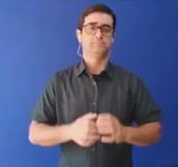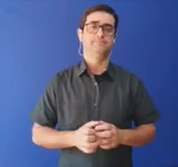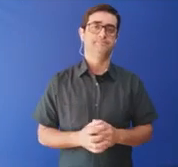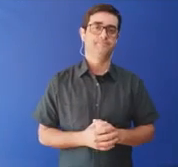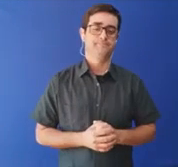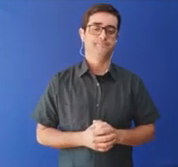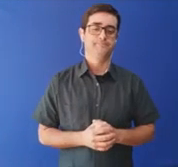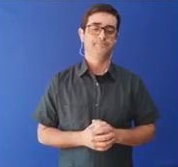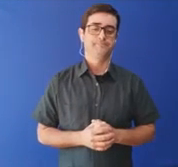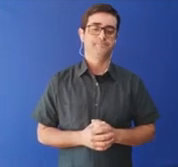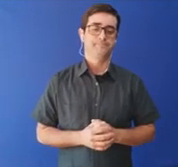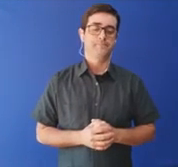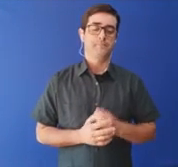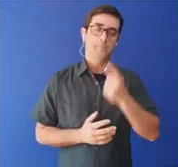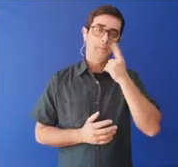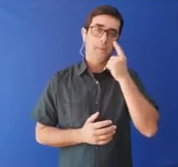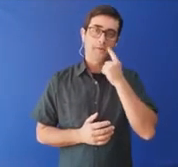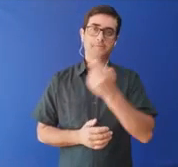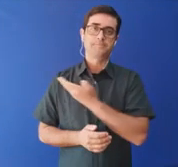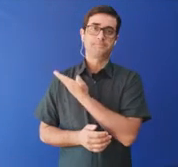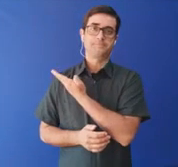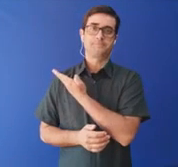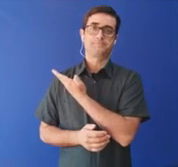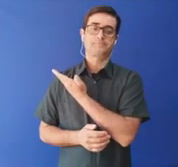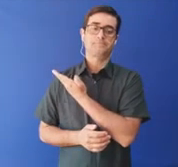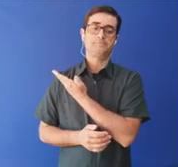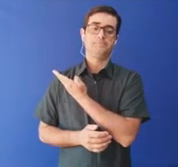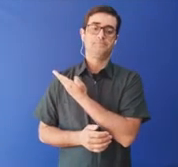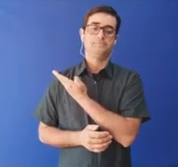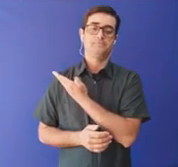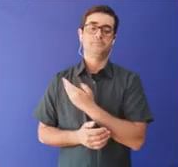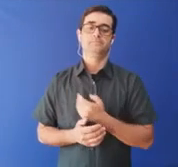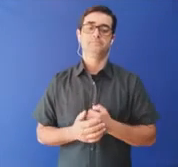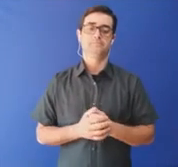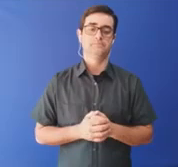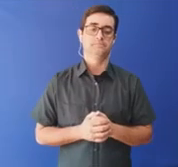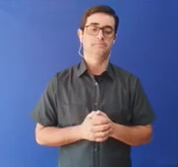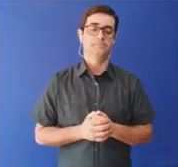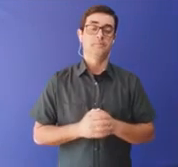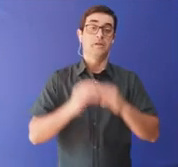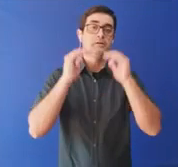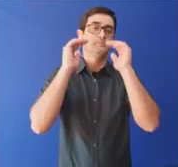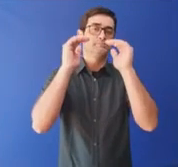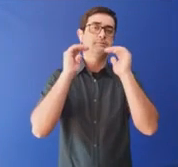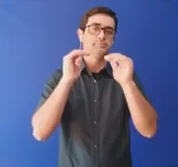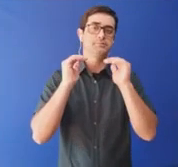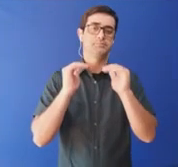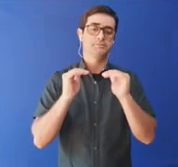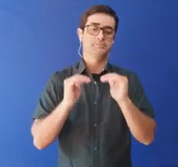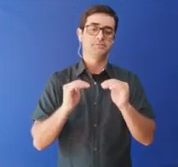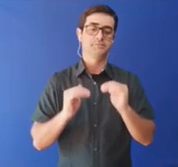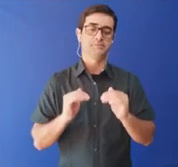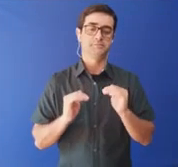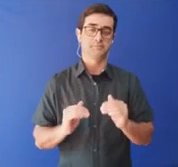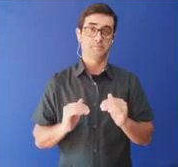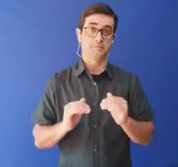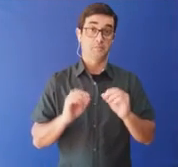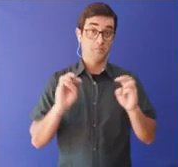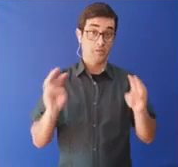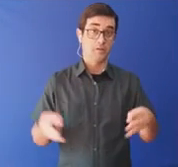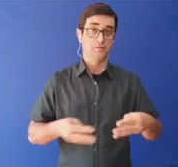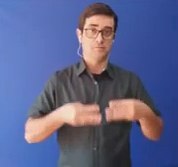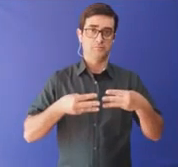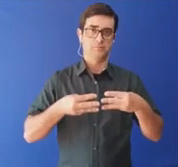Tá? Uma questão dessa questão que eu posso falar sobre a ordem de ligação é o